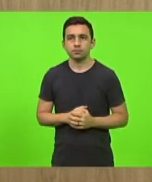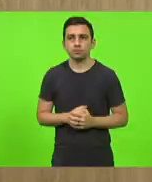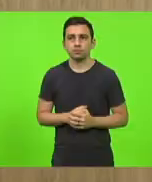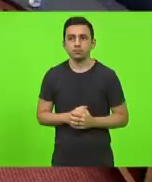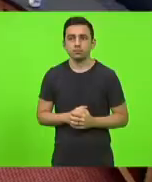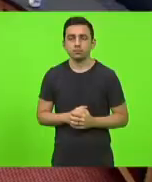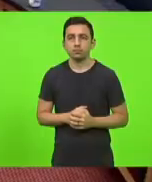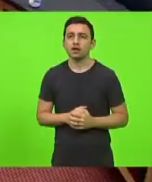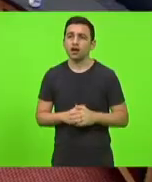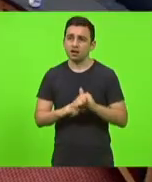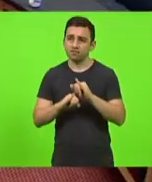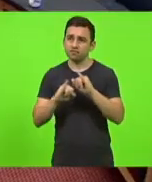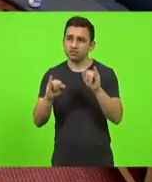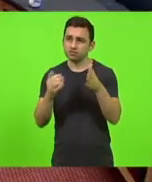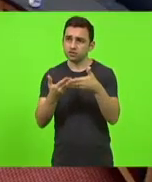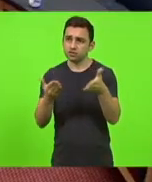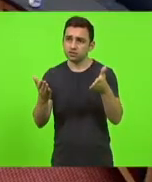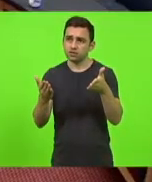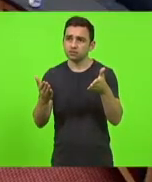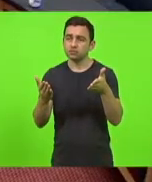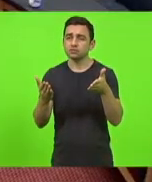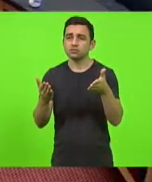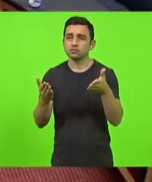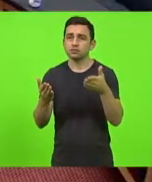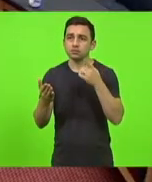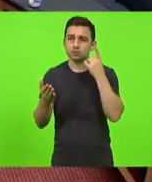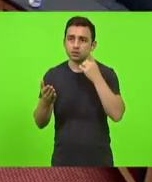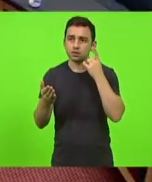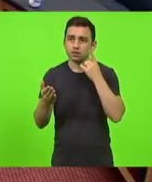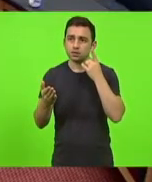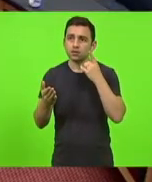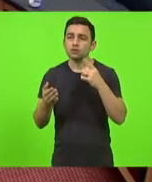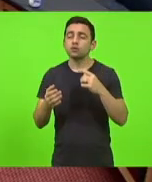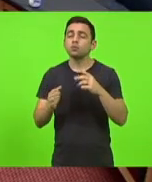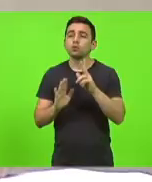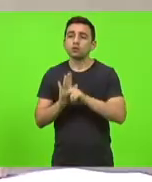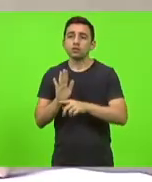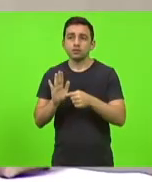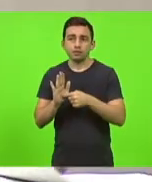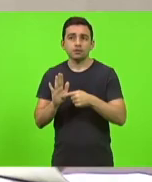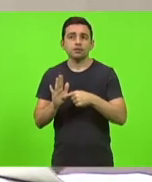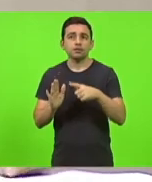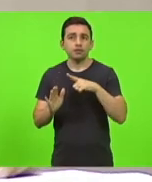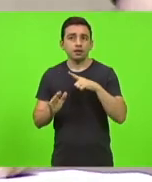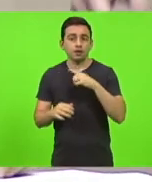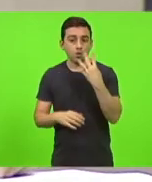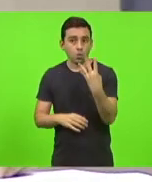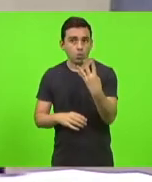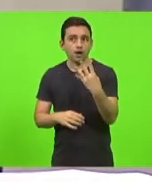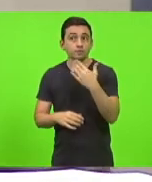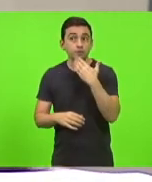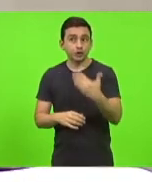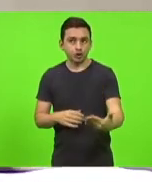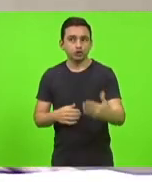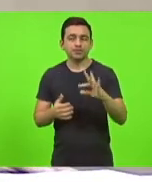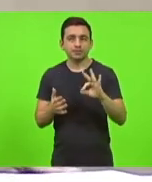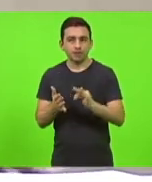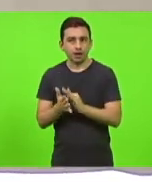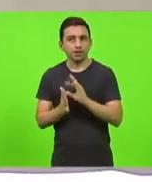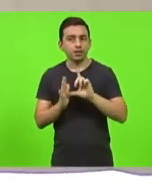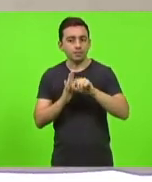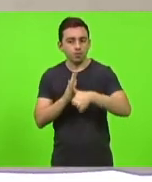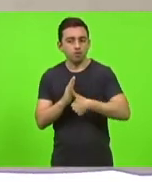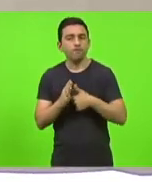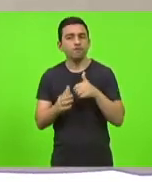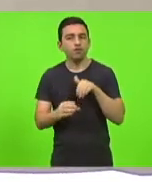Informo Vossas Excelências que neste projeto nós também temos quatro pedidos de destaque que serão votados na sequência após